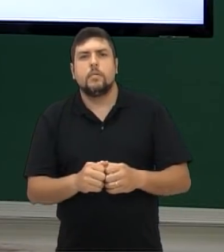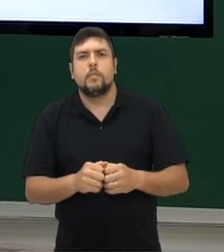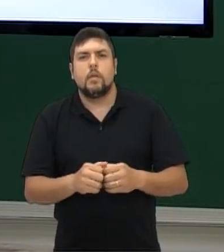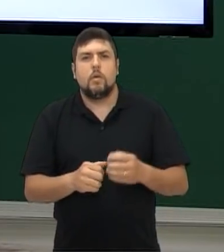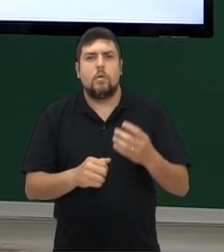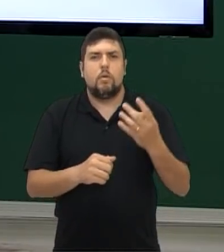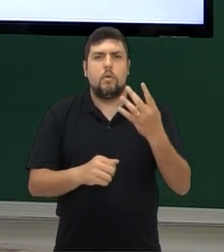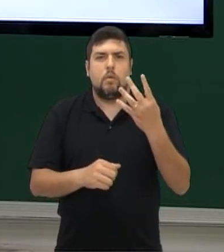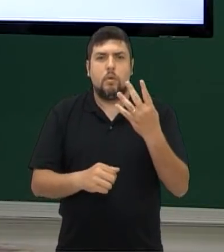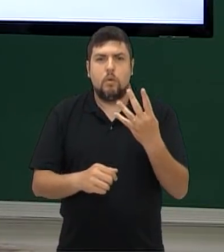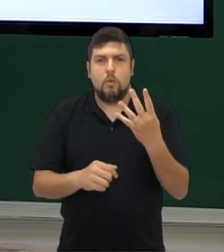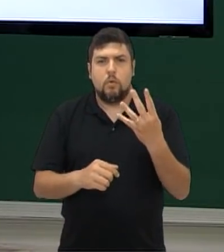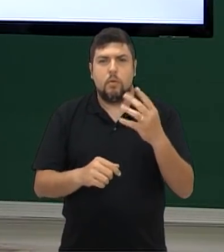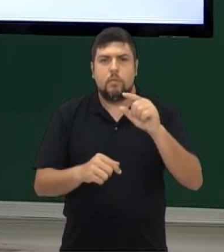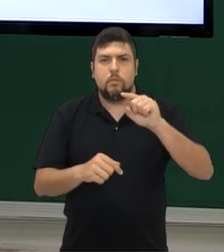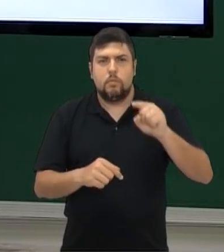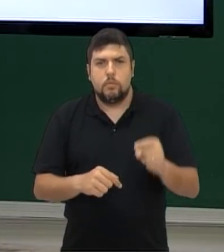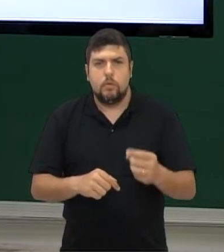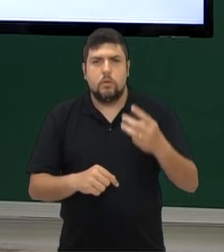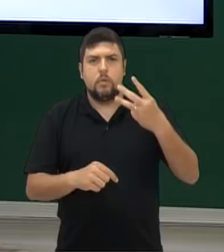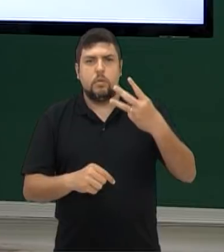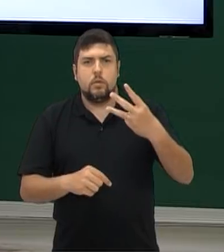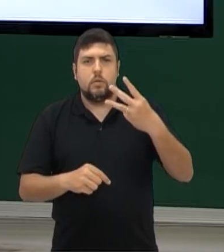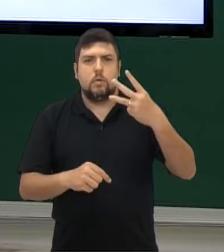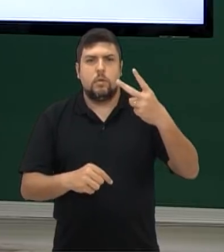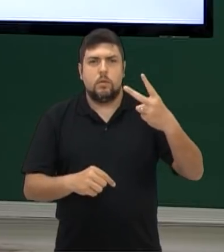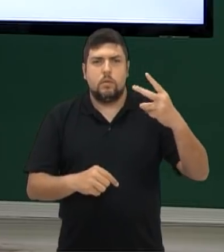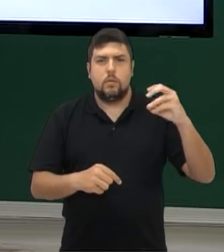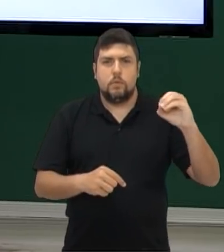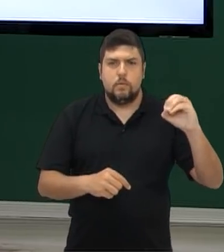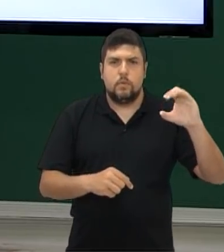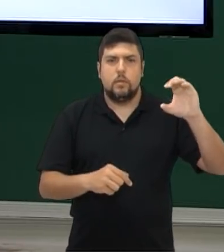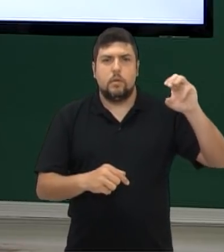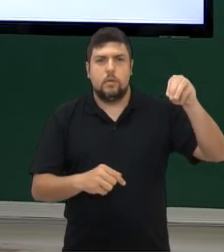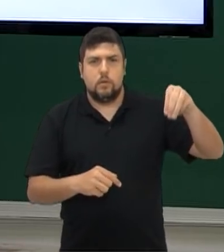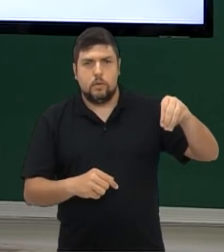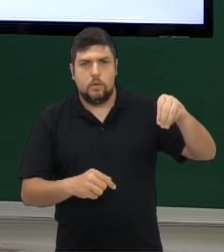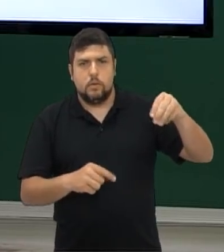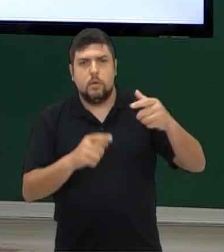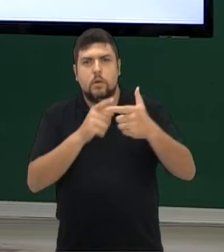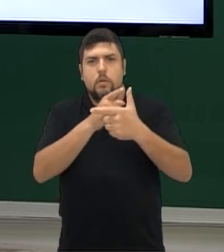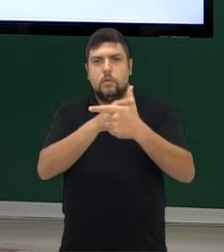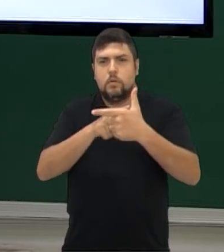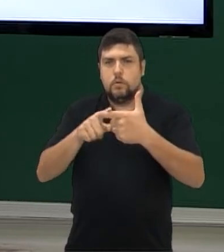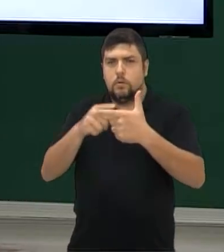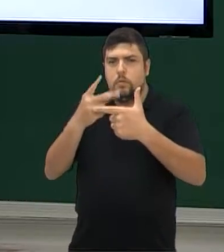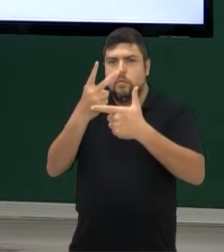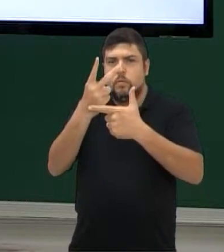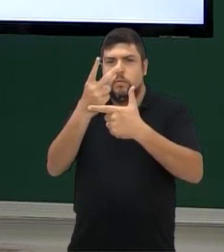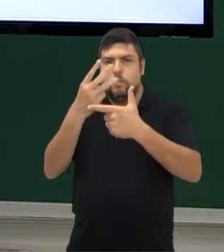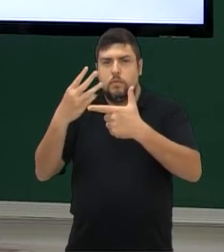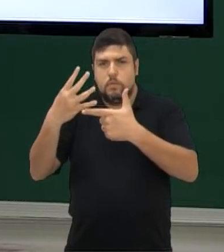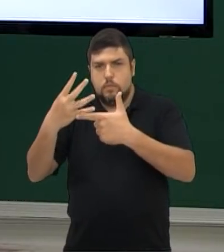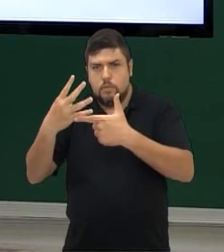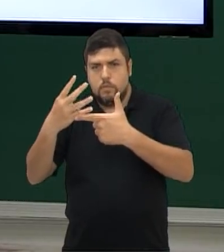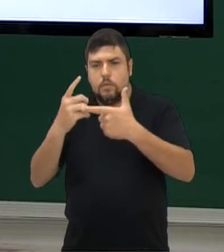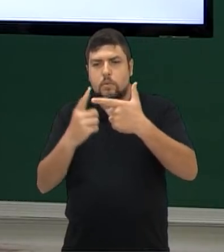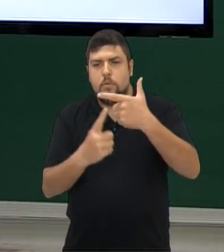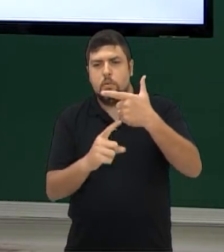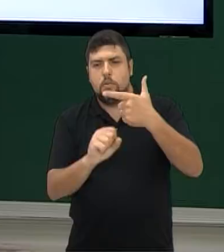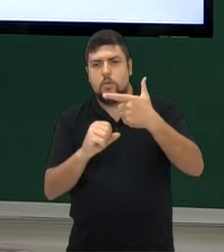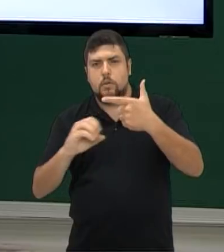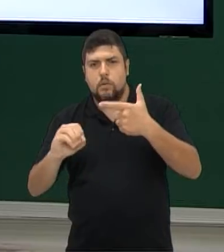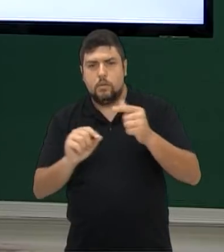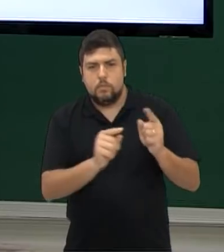dar 4.320 centímetros. Dividido por 24 vai dar 180 pedacinhos.